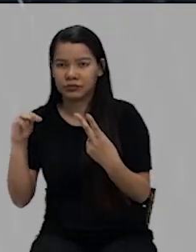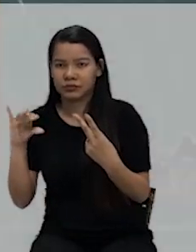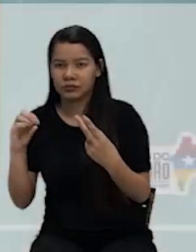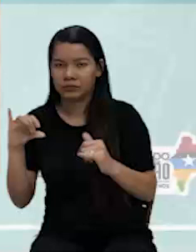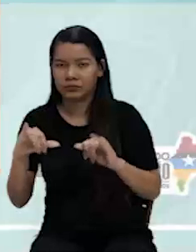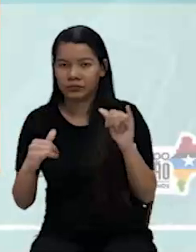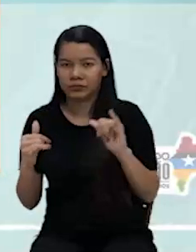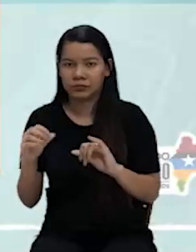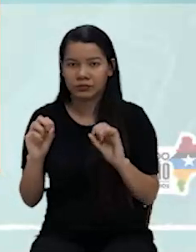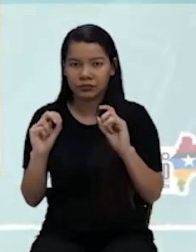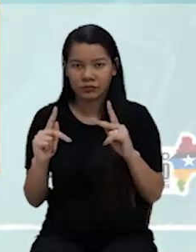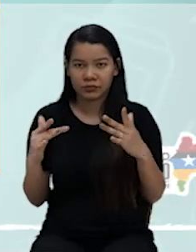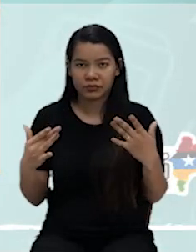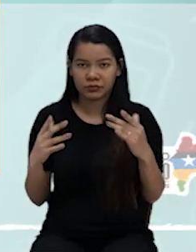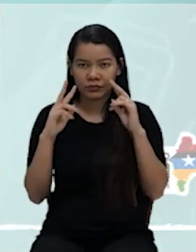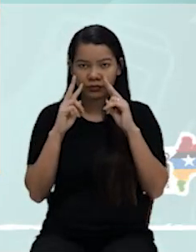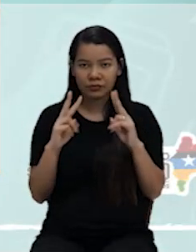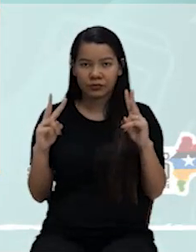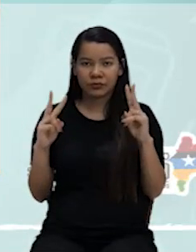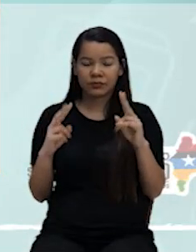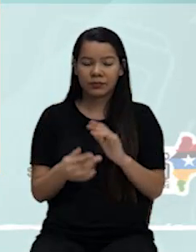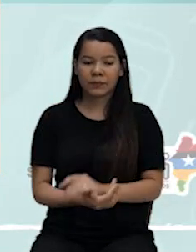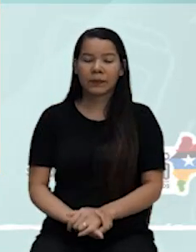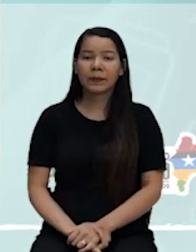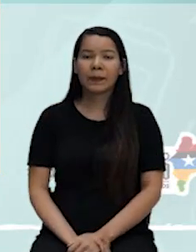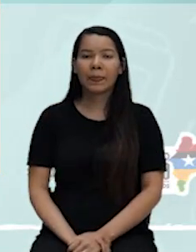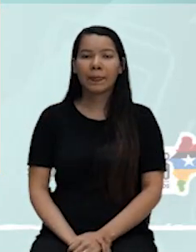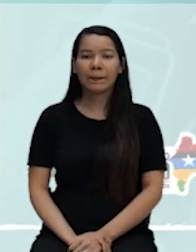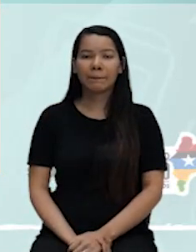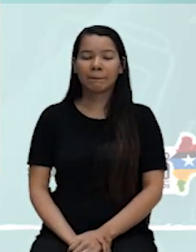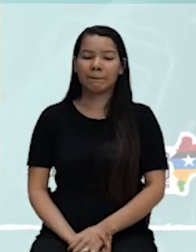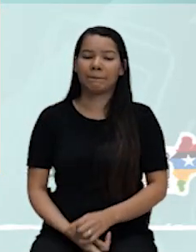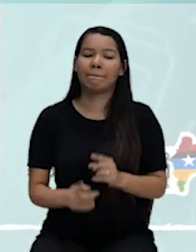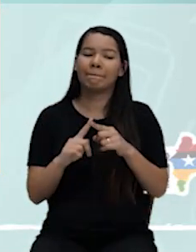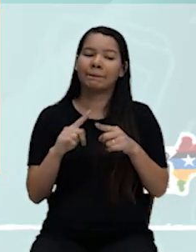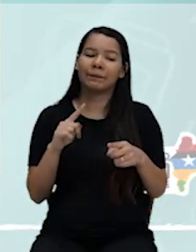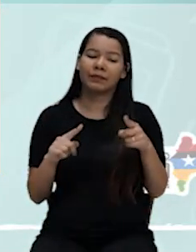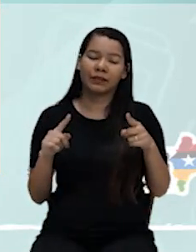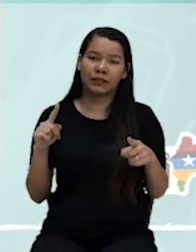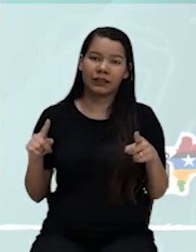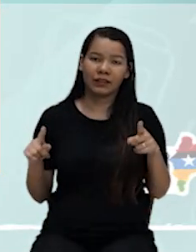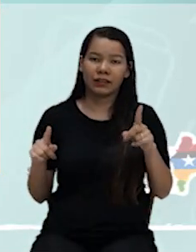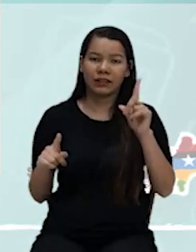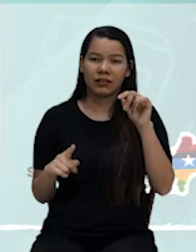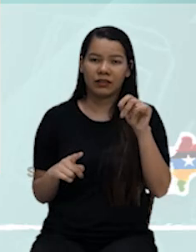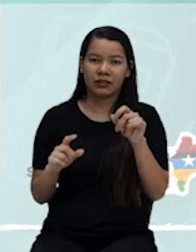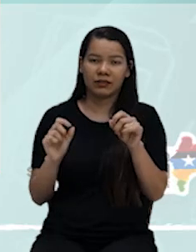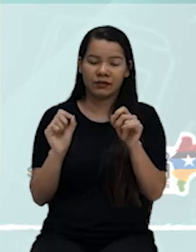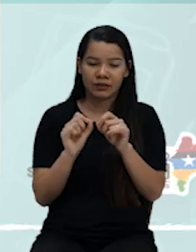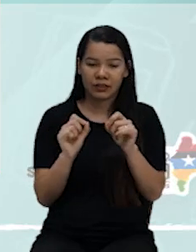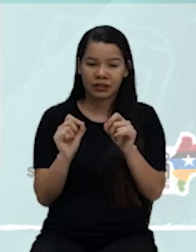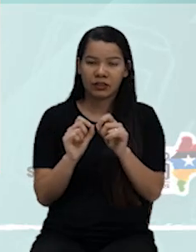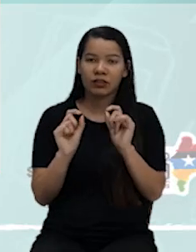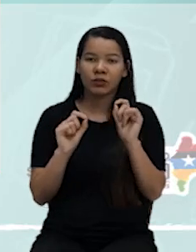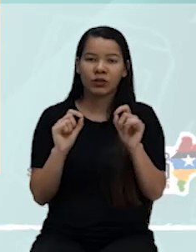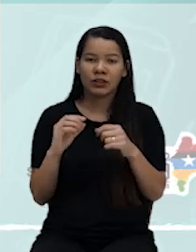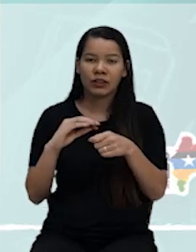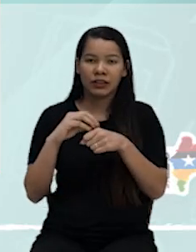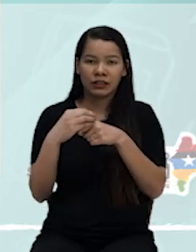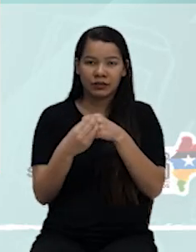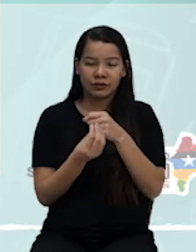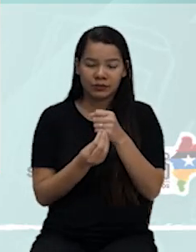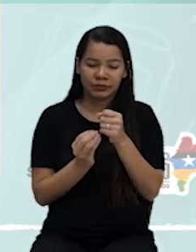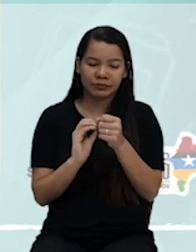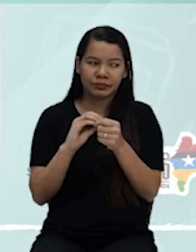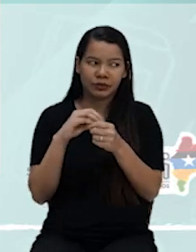lá. Turma, a matéria ela é feita de átomos, certo? Substâncias,